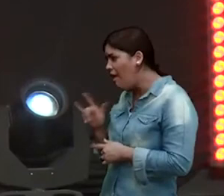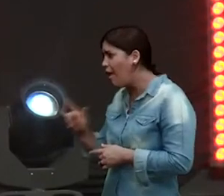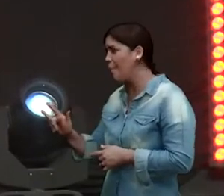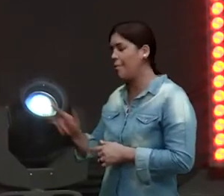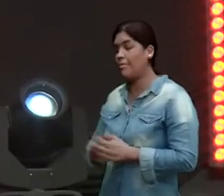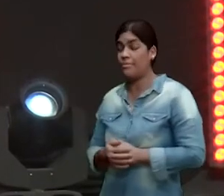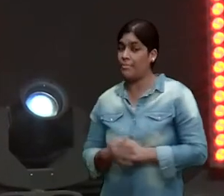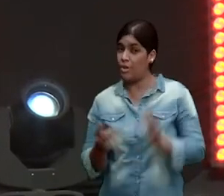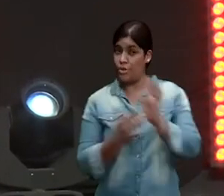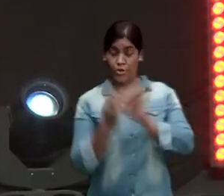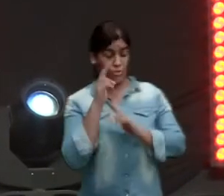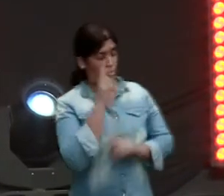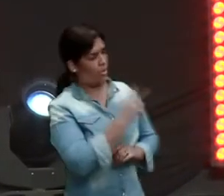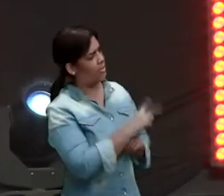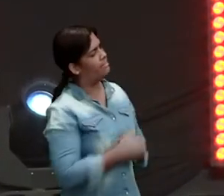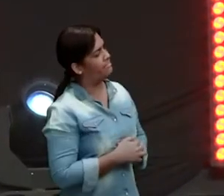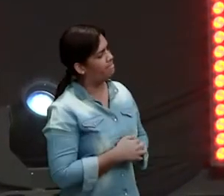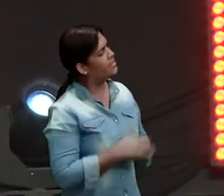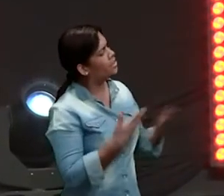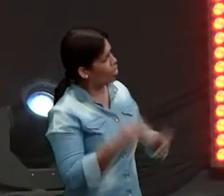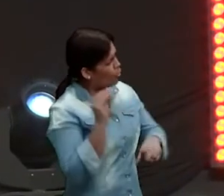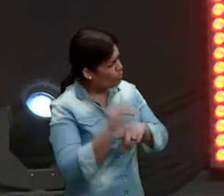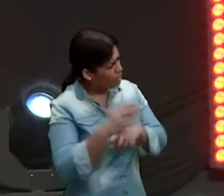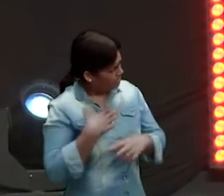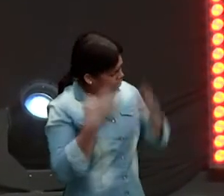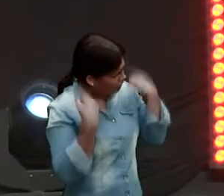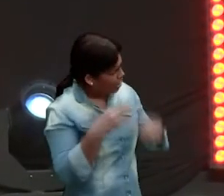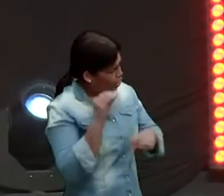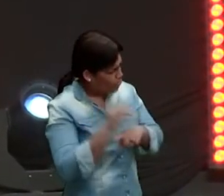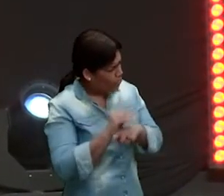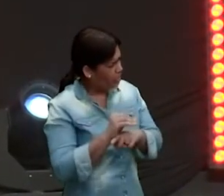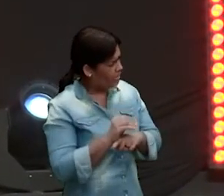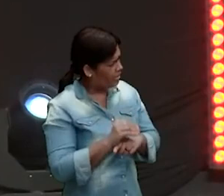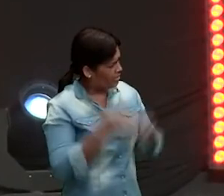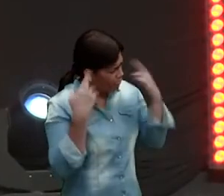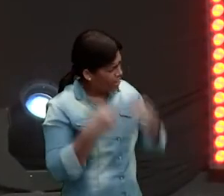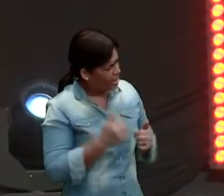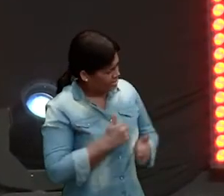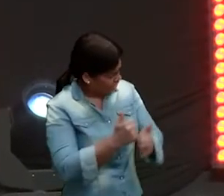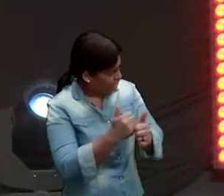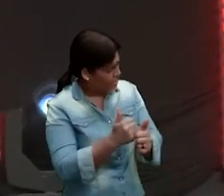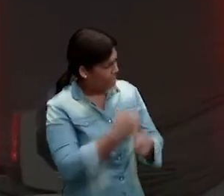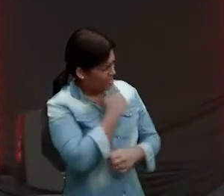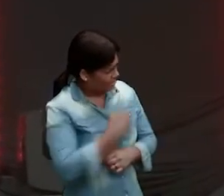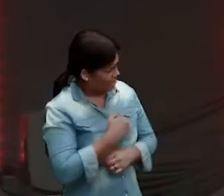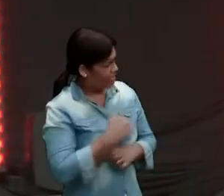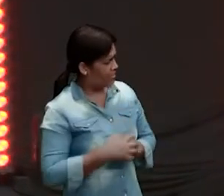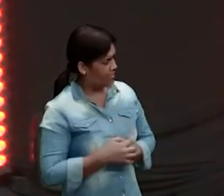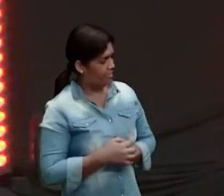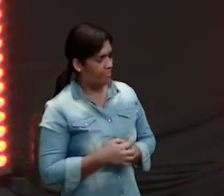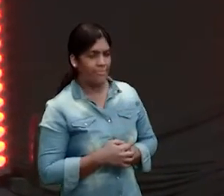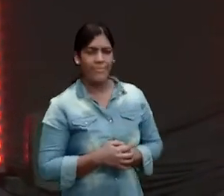Jesus olha para ele fala o que é então apascenta as minhas ovelhas cuida do rebanho Segue o ministério E